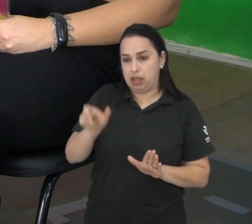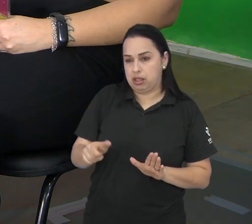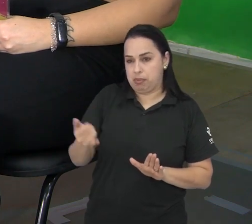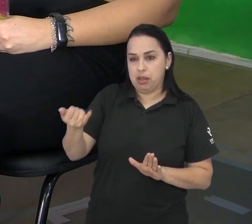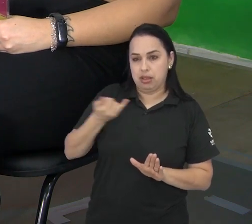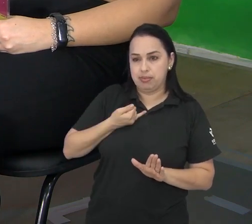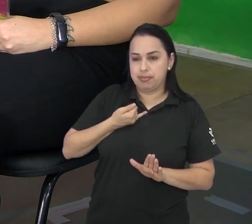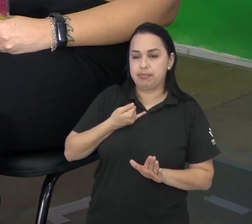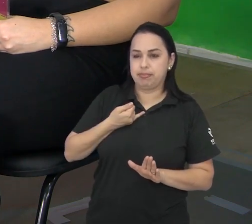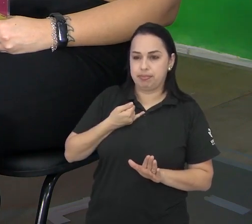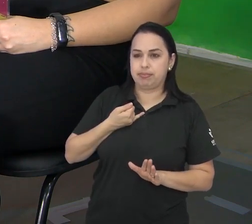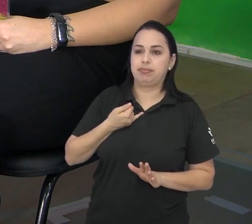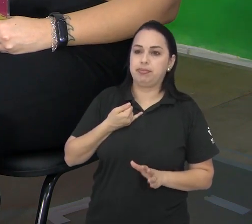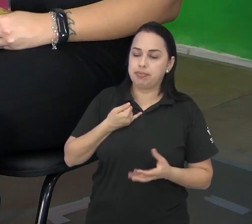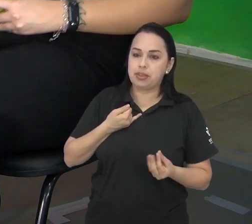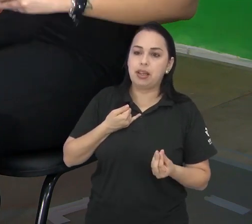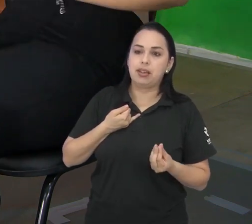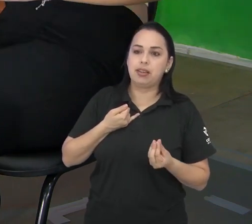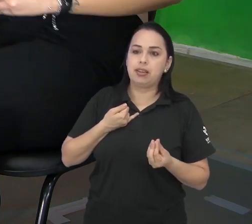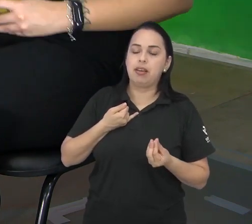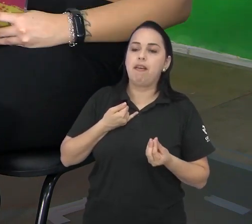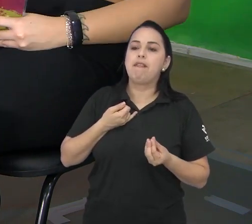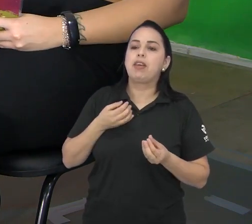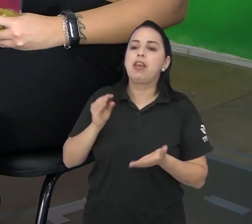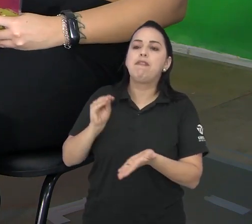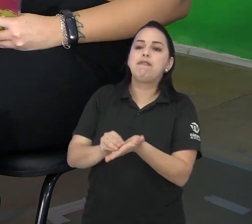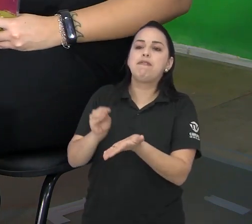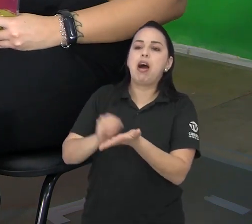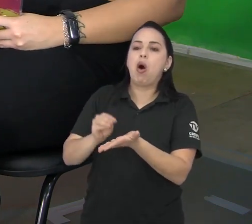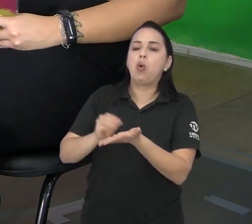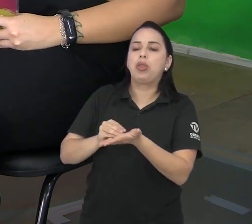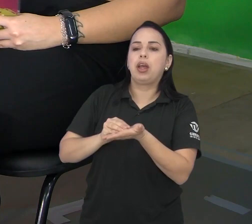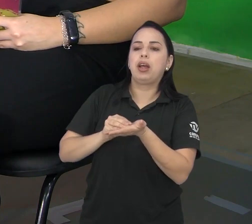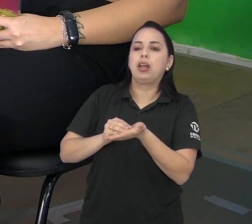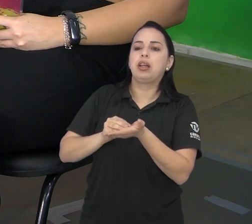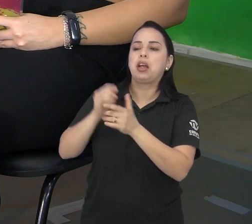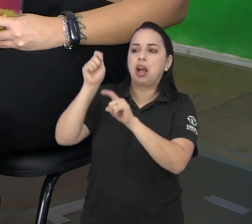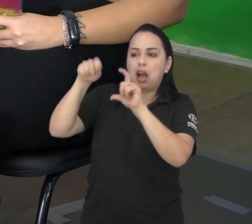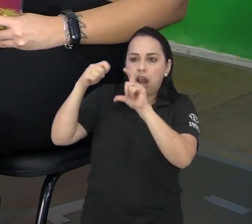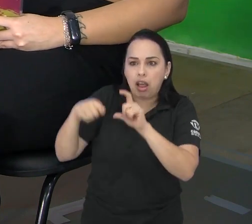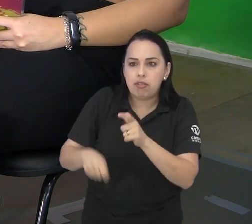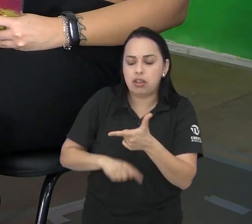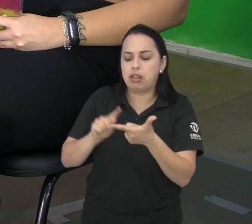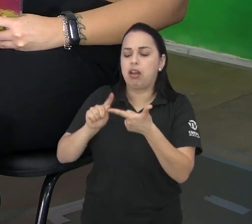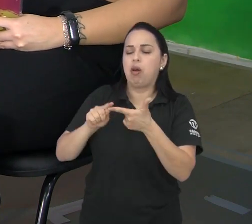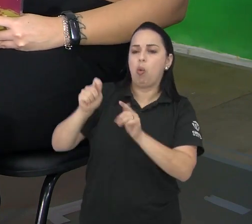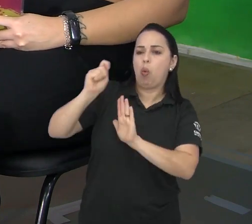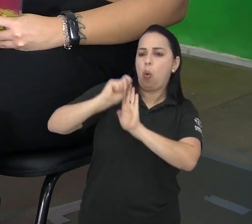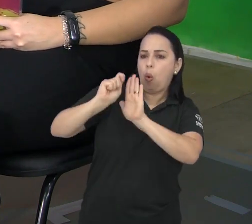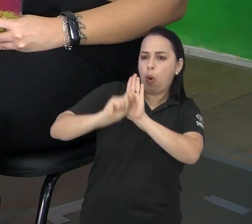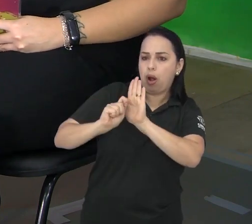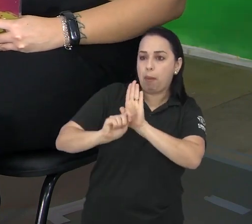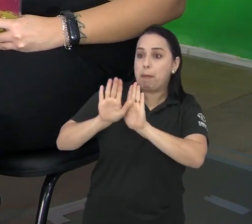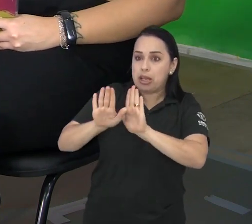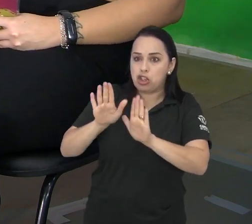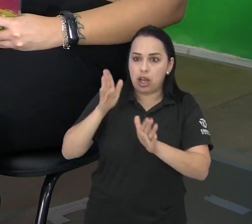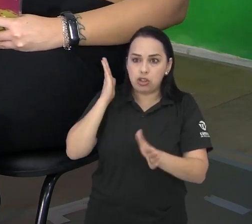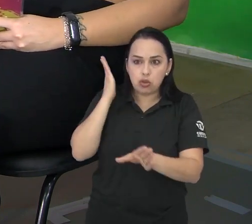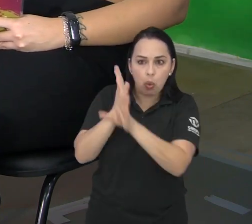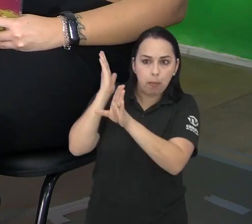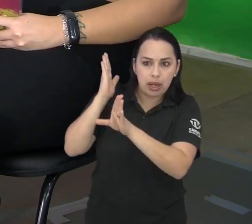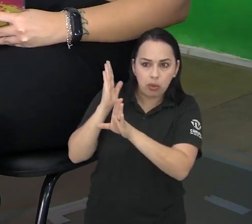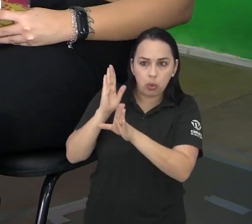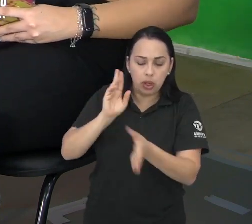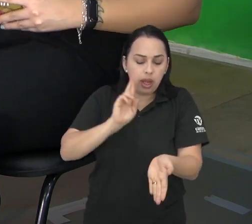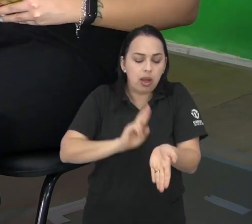que tem essa falta de registro desse ritmo, né? A minha pergunta é se você já identificou que